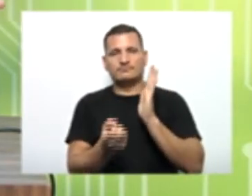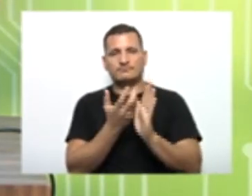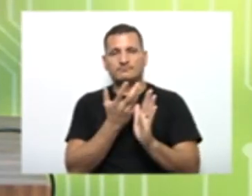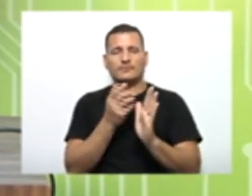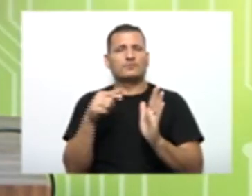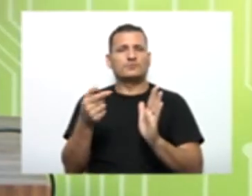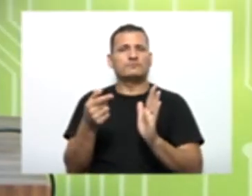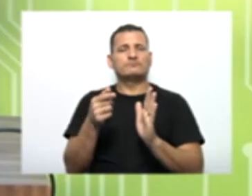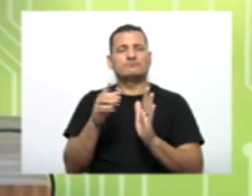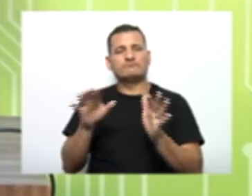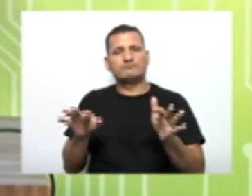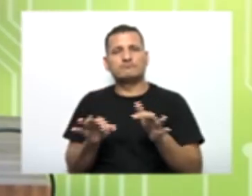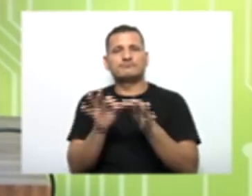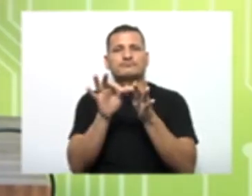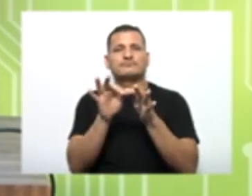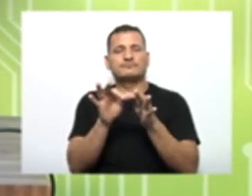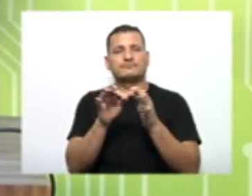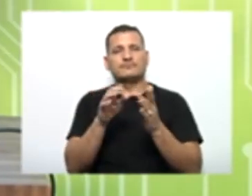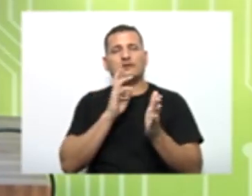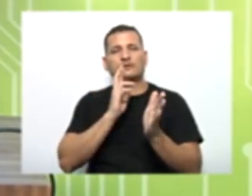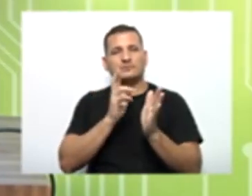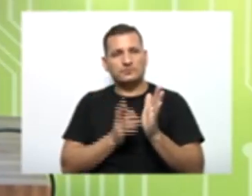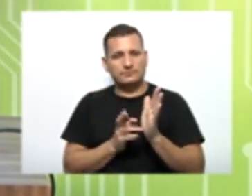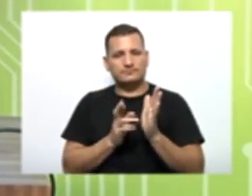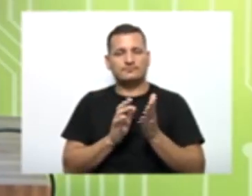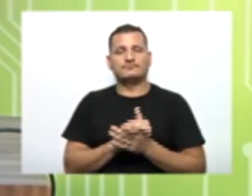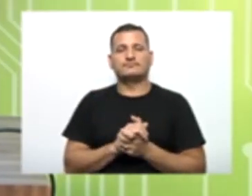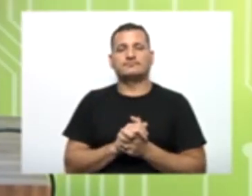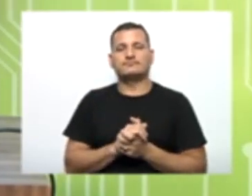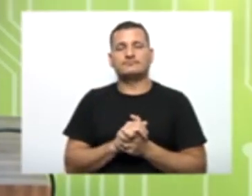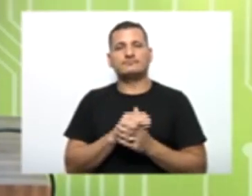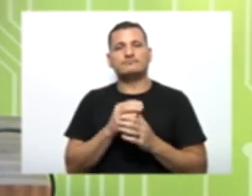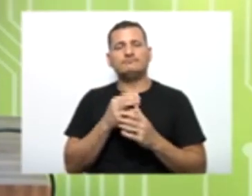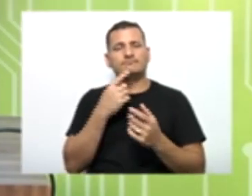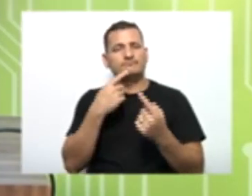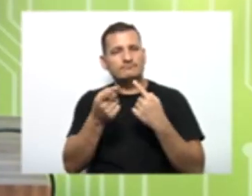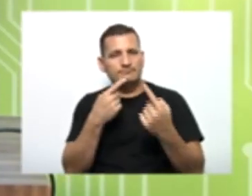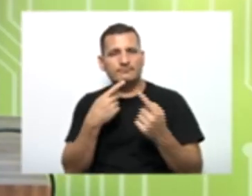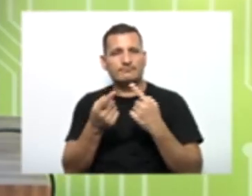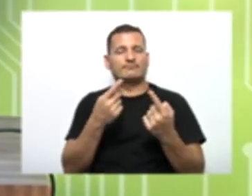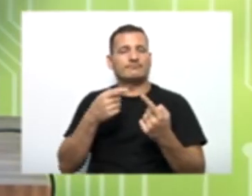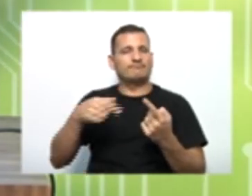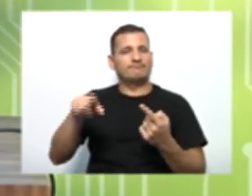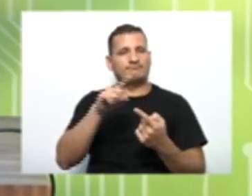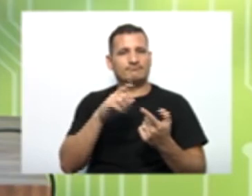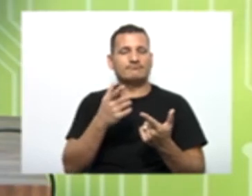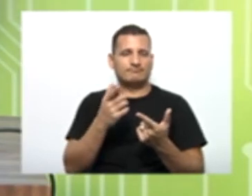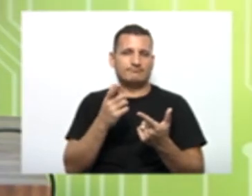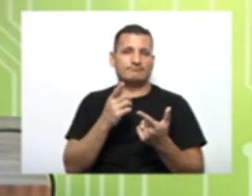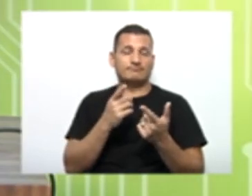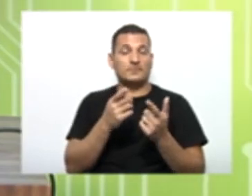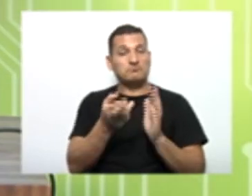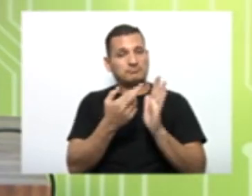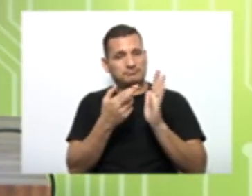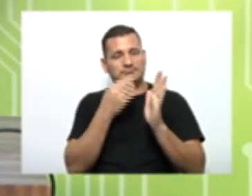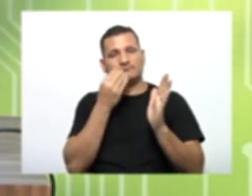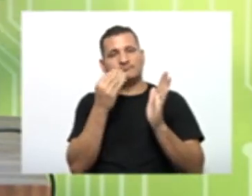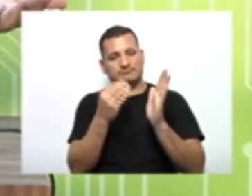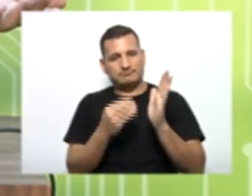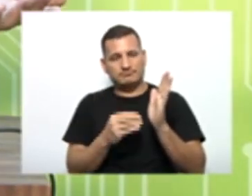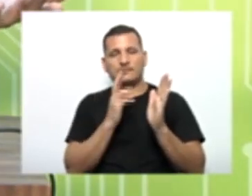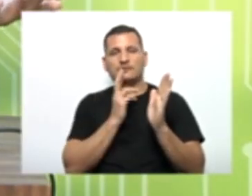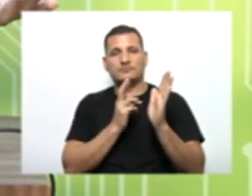vocês fizeram para que a gente possa dialogar com vocês e oferecer uma resposta melhor, né, dentro daquilo que vocês escreveram,